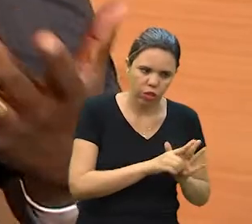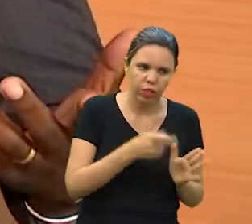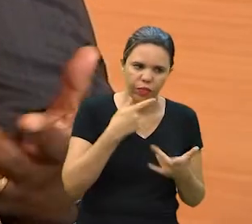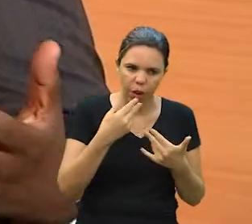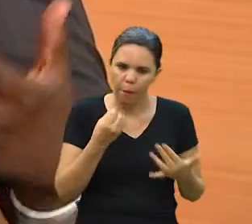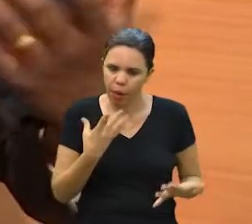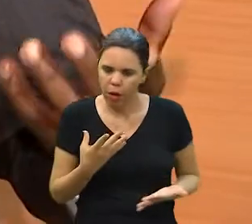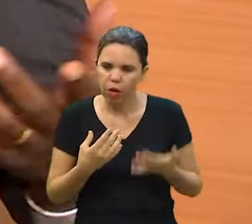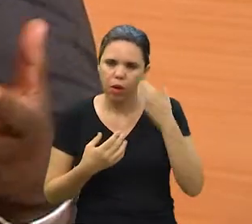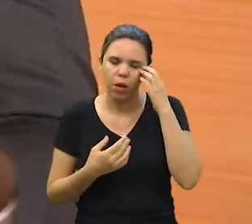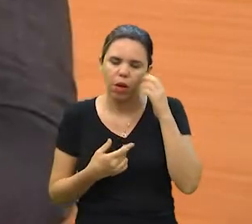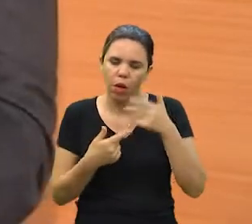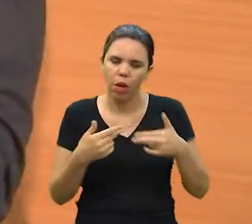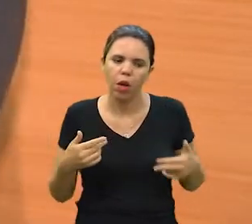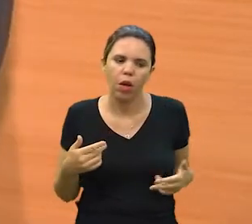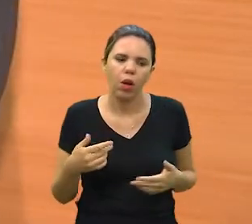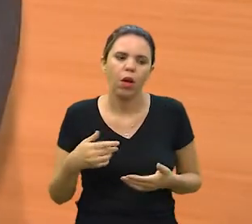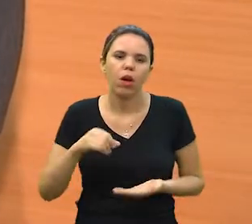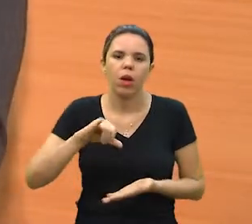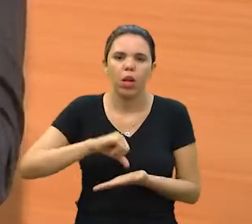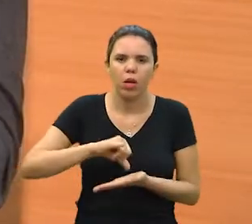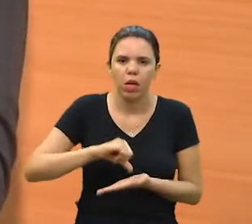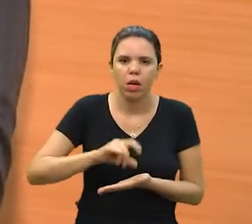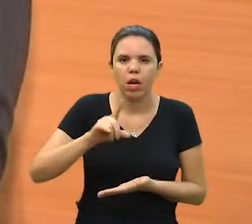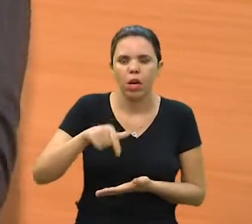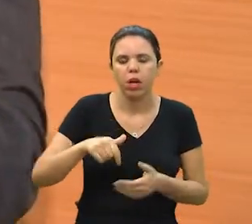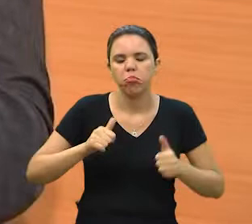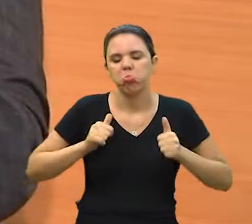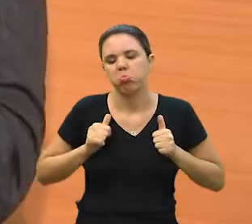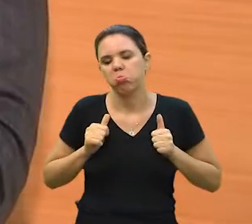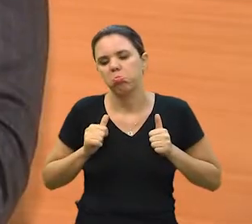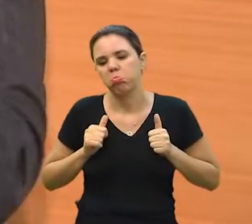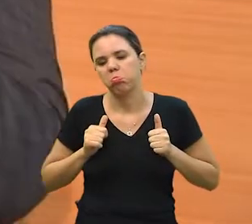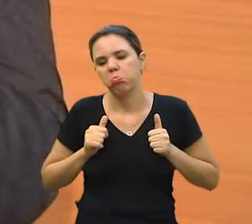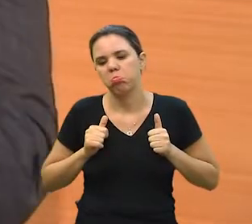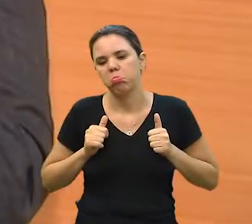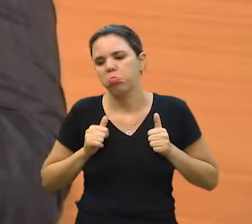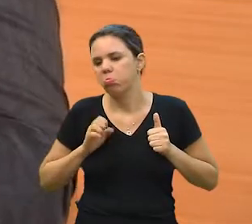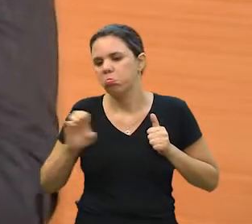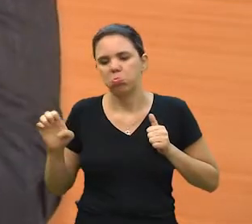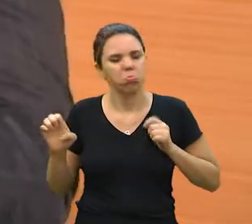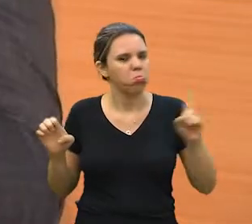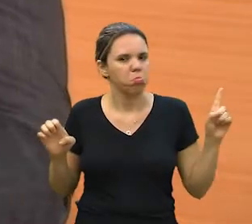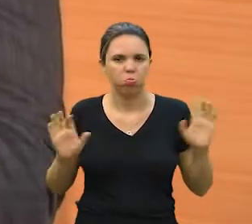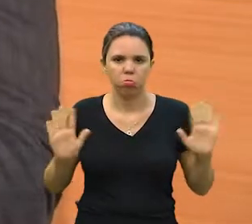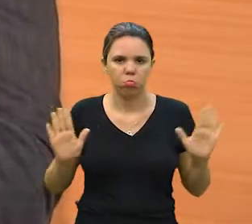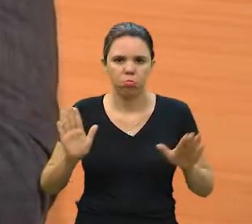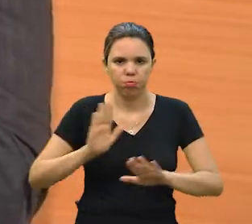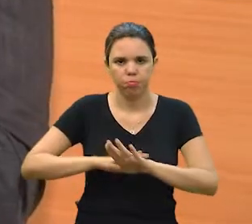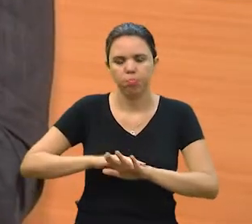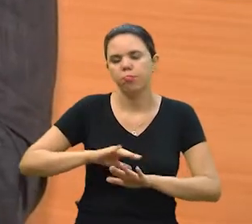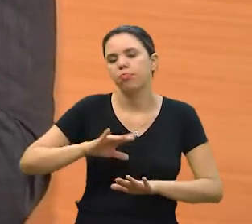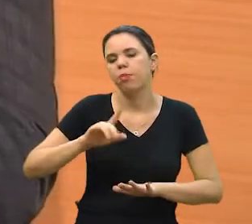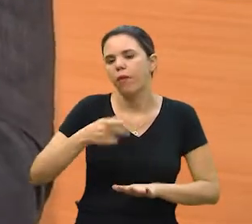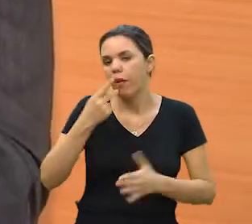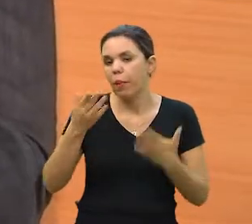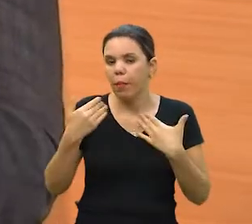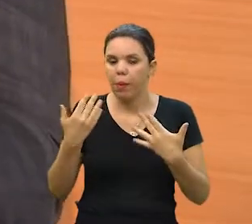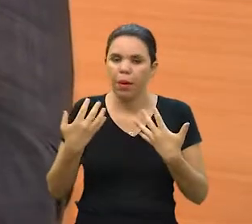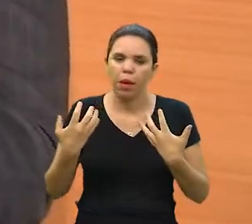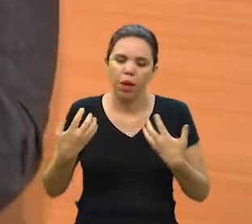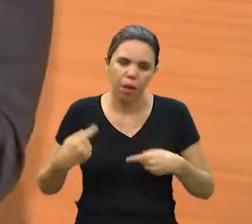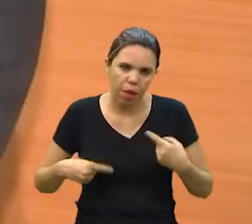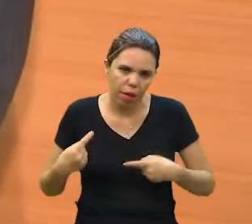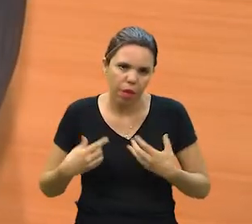de direita está falando, tem coisas que quem é de centro, né, ou se coloca mais isento de alguma ideologia. Vamos sentar,